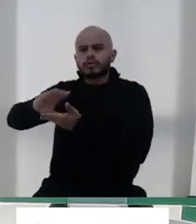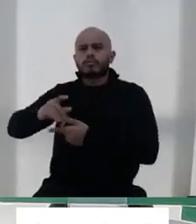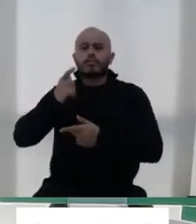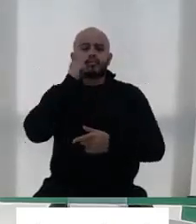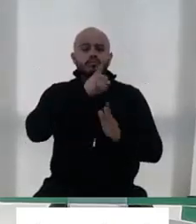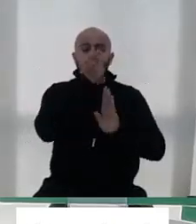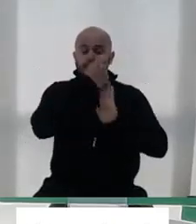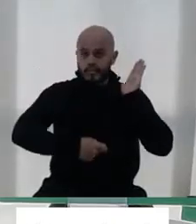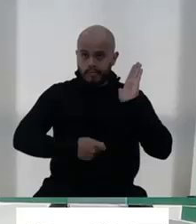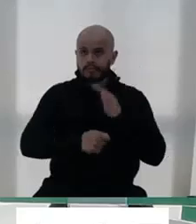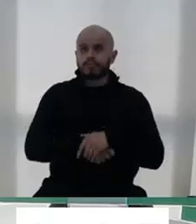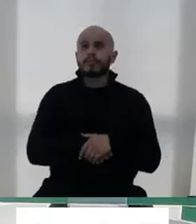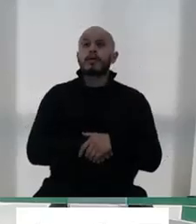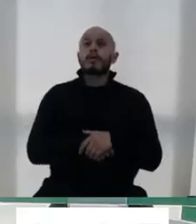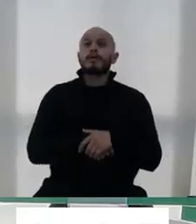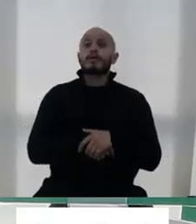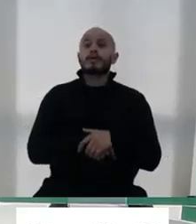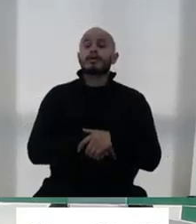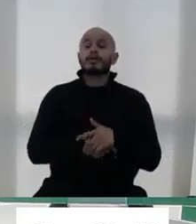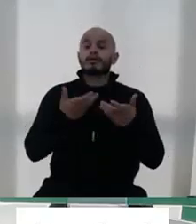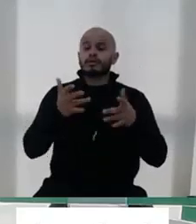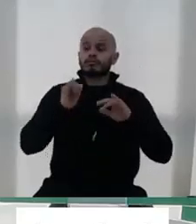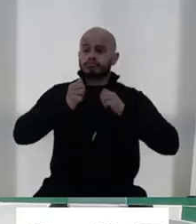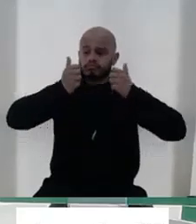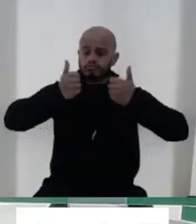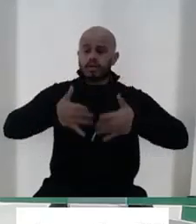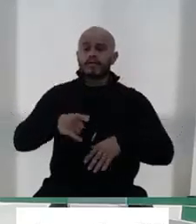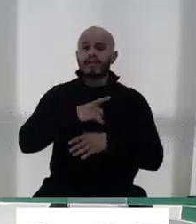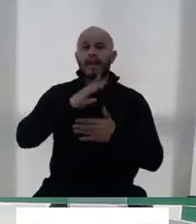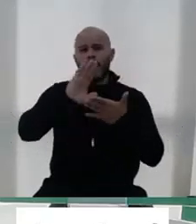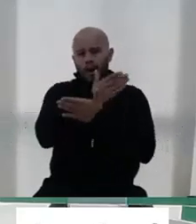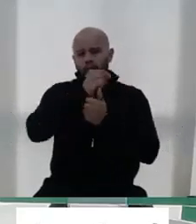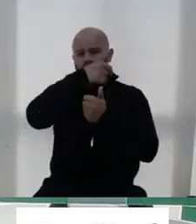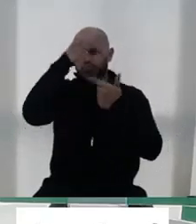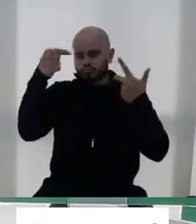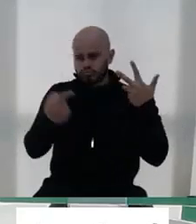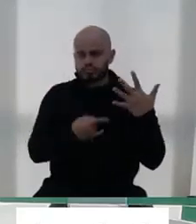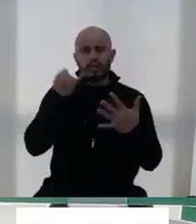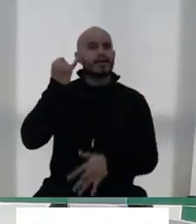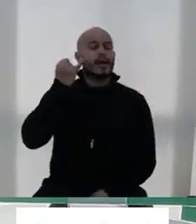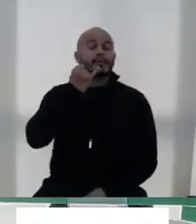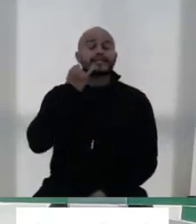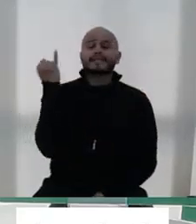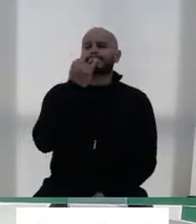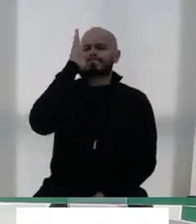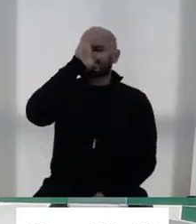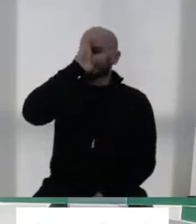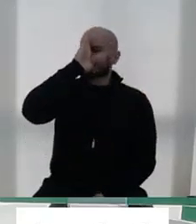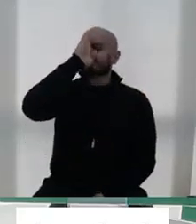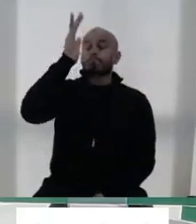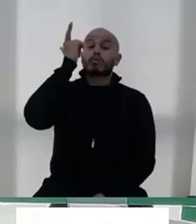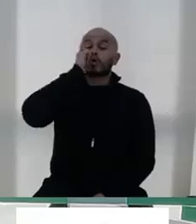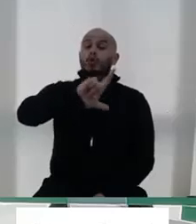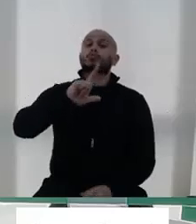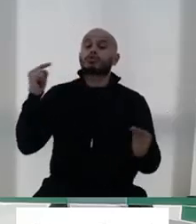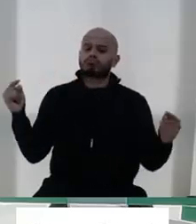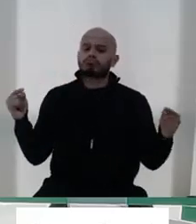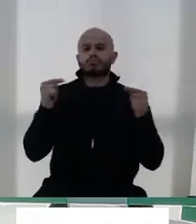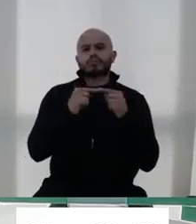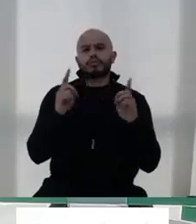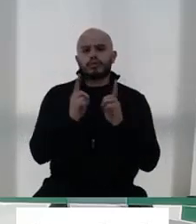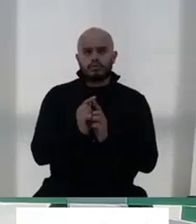e destaco aqui alguns pontos que são essenciais para que haja um enfrentamento por esse colegiado.